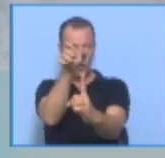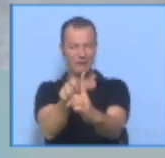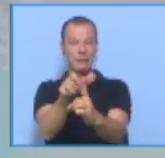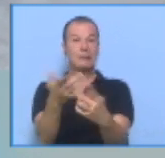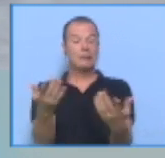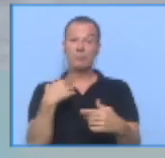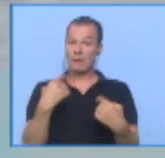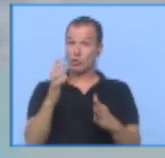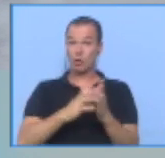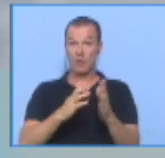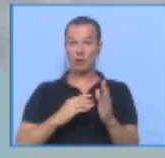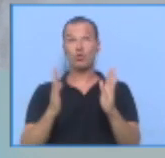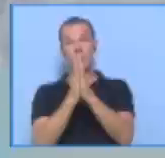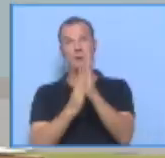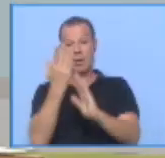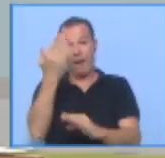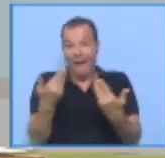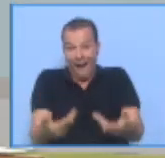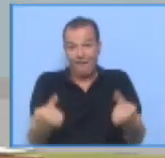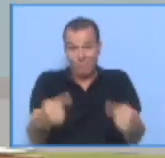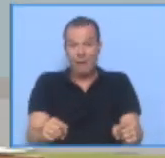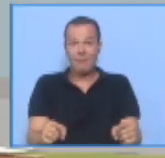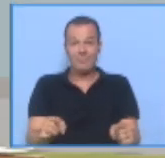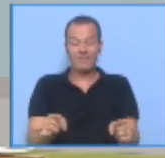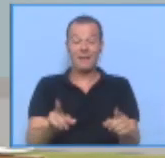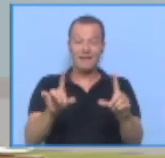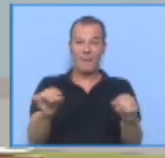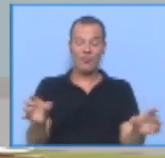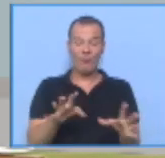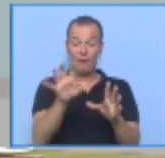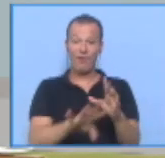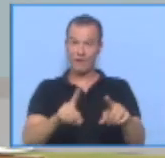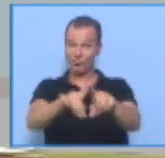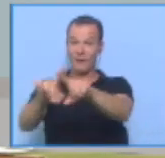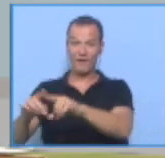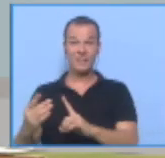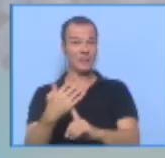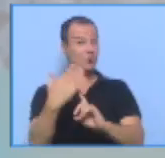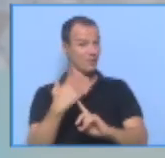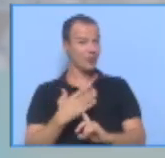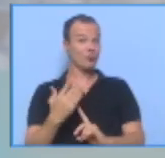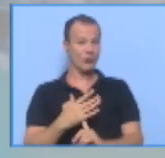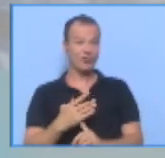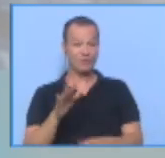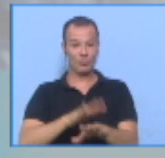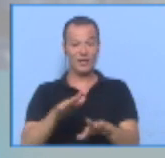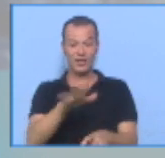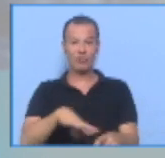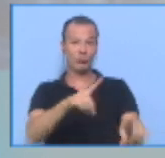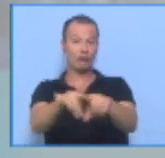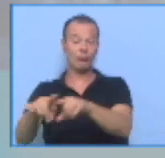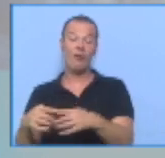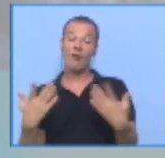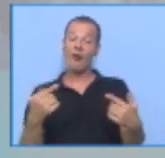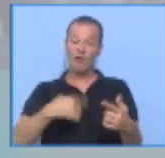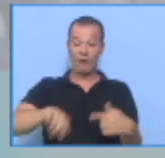textos sagrados? Sempre. E com abordagens também diferentes e inspiradoras de acordo com muitas circunstâncias. E nós, em cada